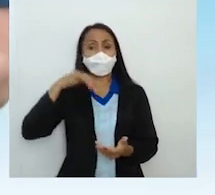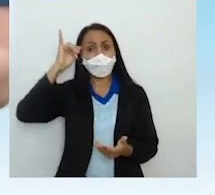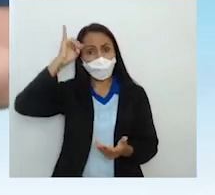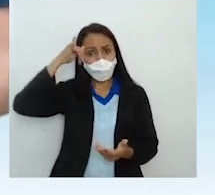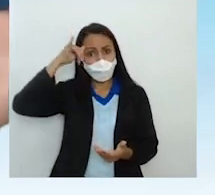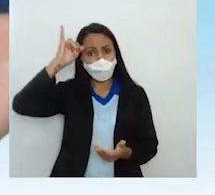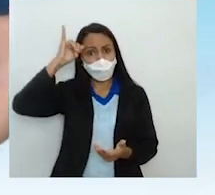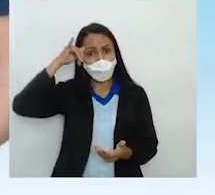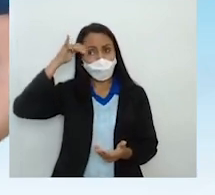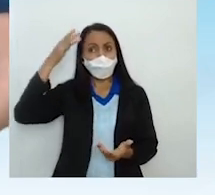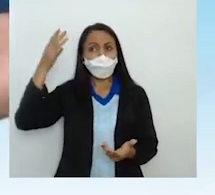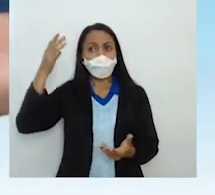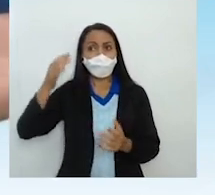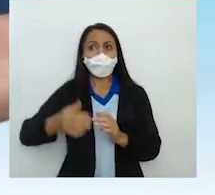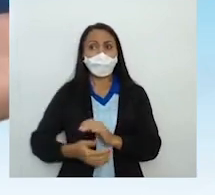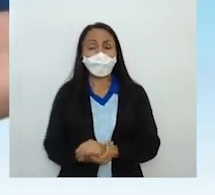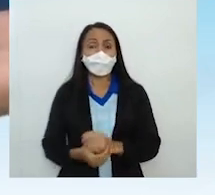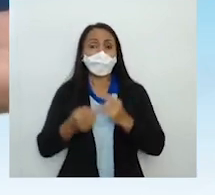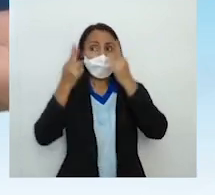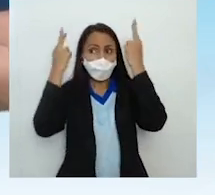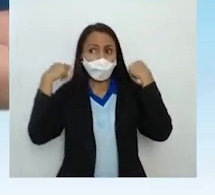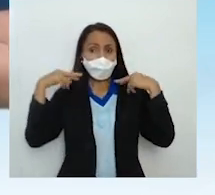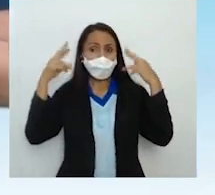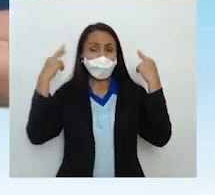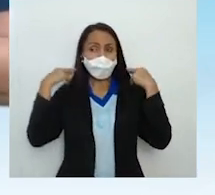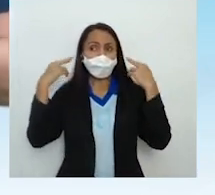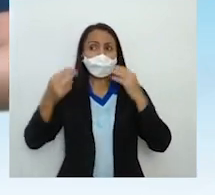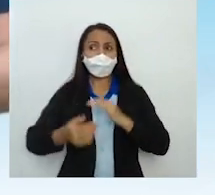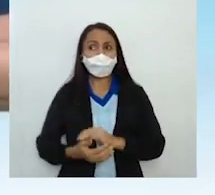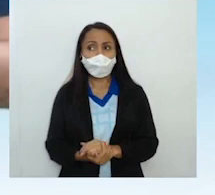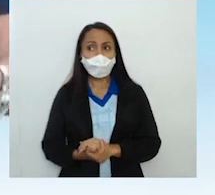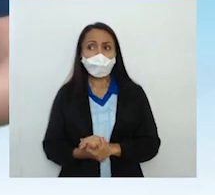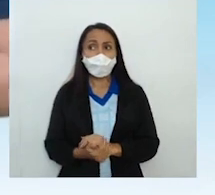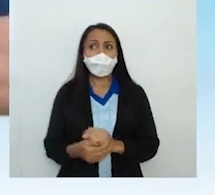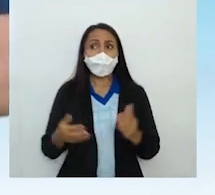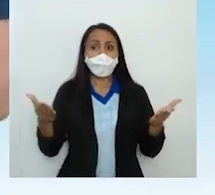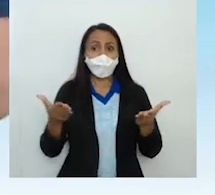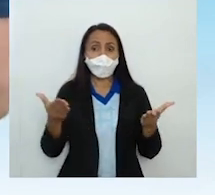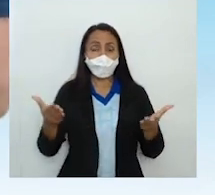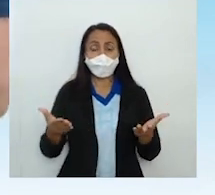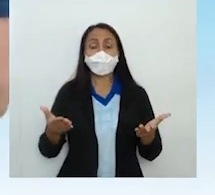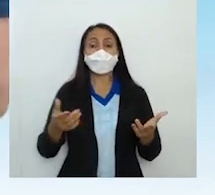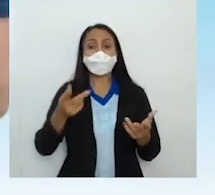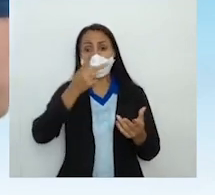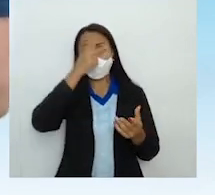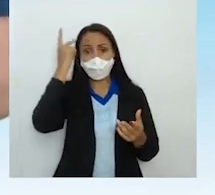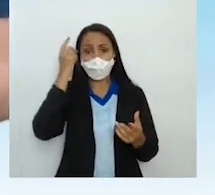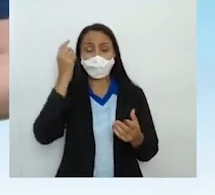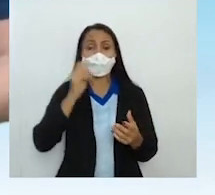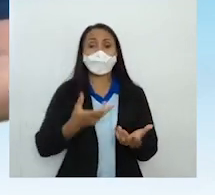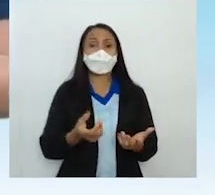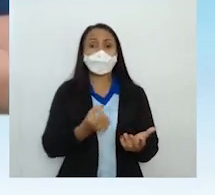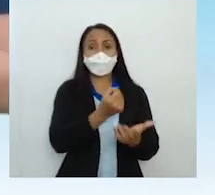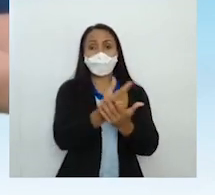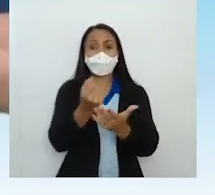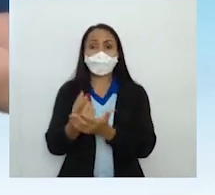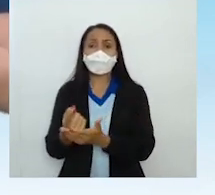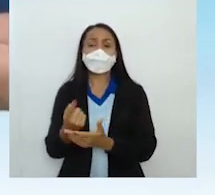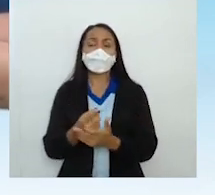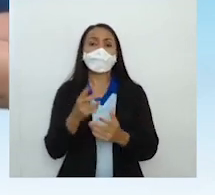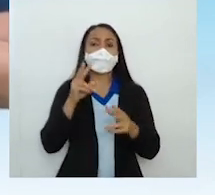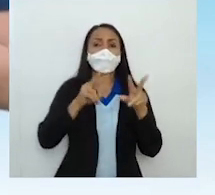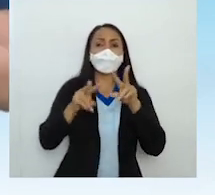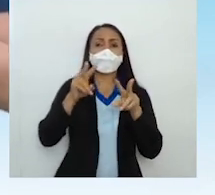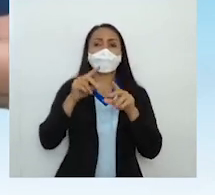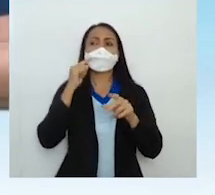o equino, nós temos o caprino, e uma das coisas que os compradores, né, os criadores, eles olham é os dentes. Por quê?